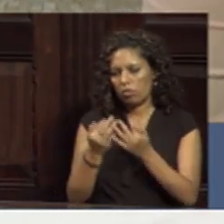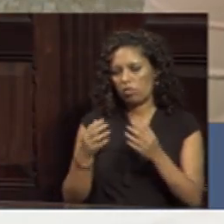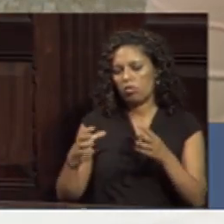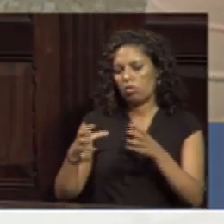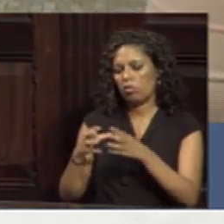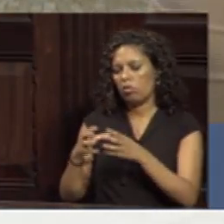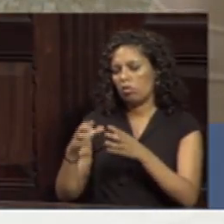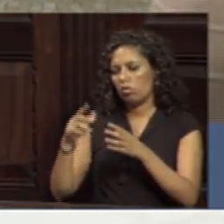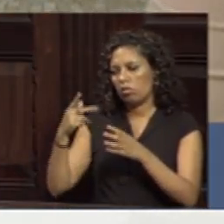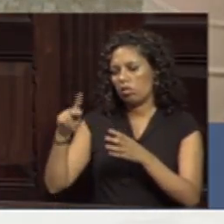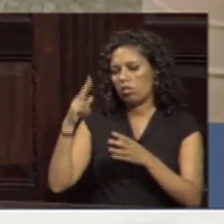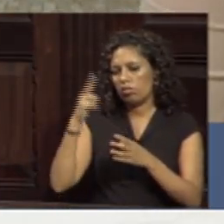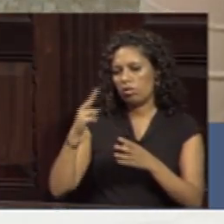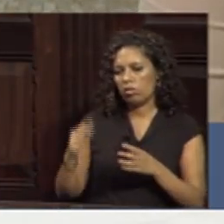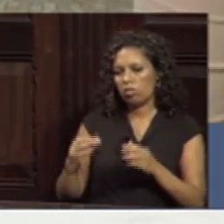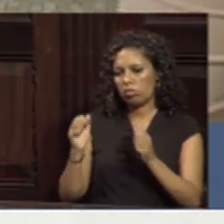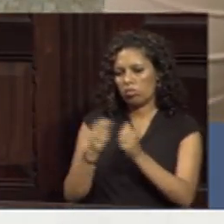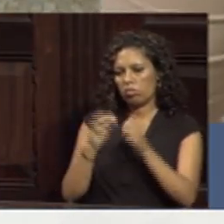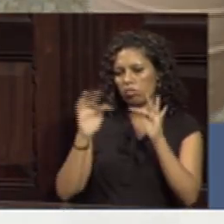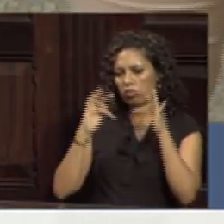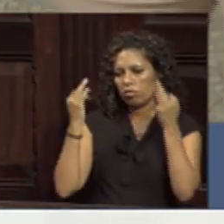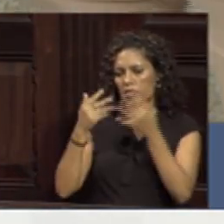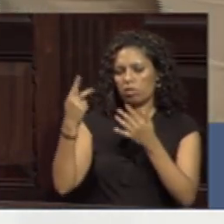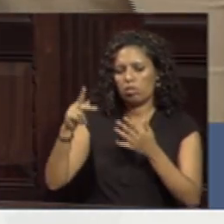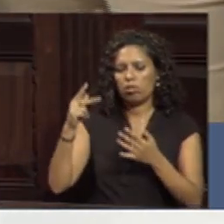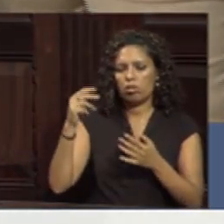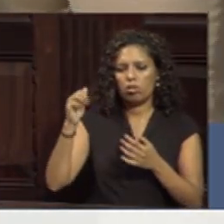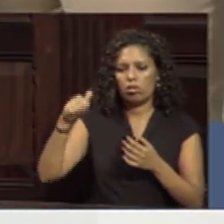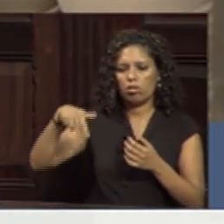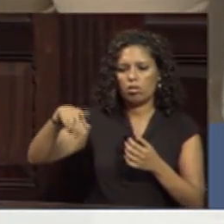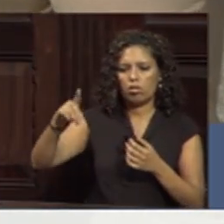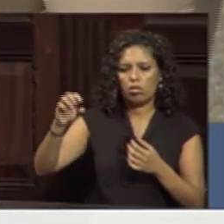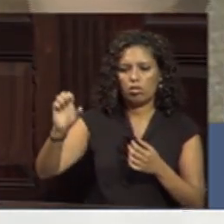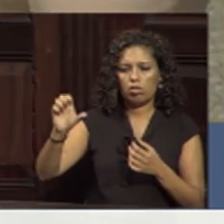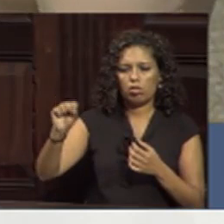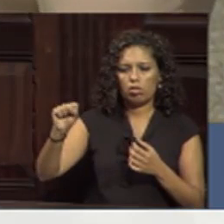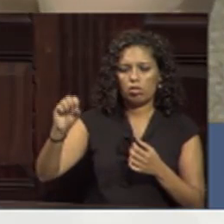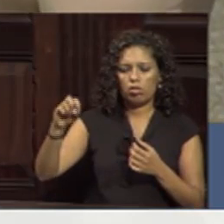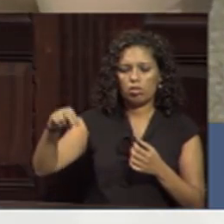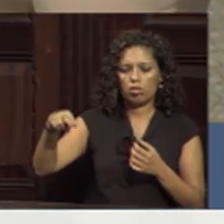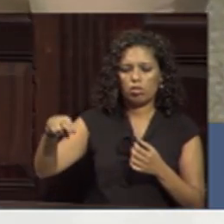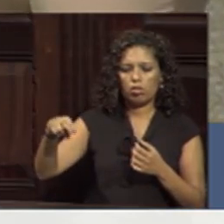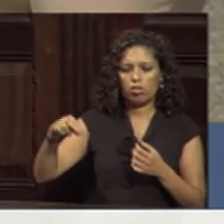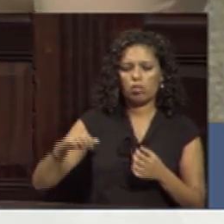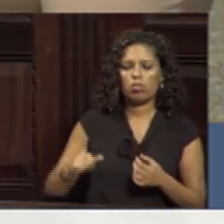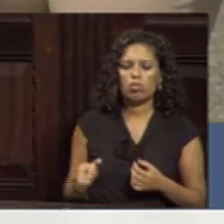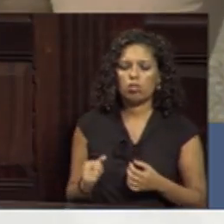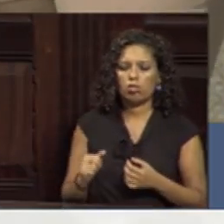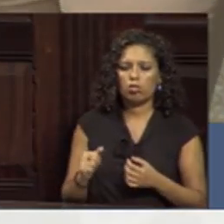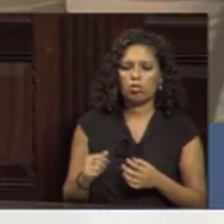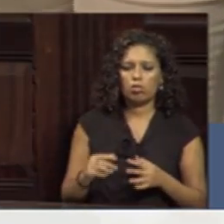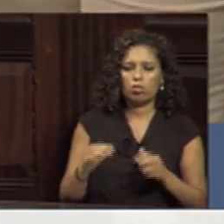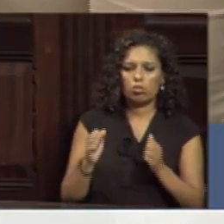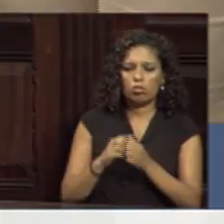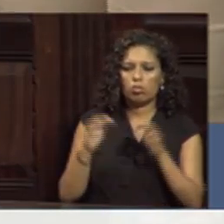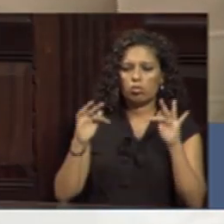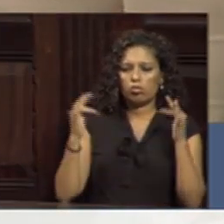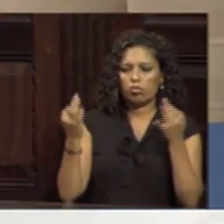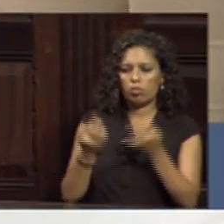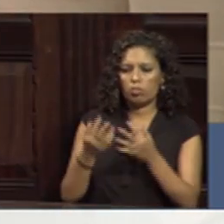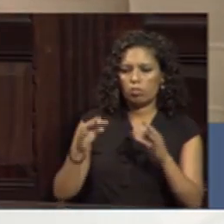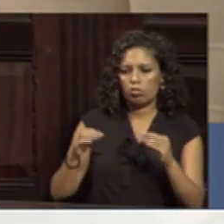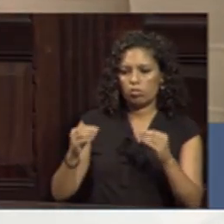familiares do Anderson, com os familiares do Josias, deputado, que foi presidente do Palestra, que faleceu